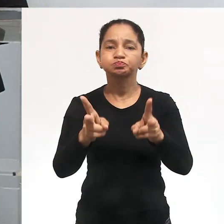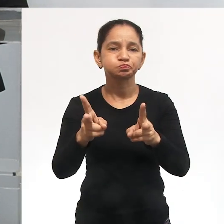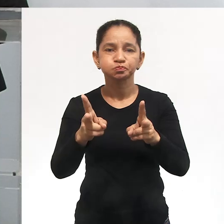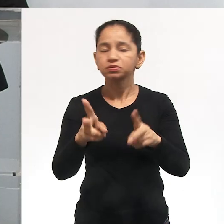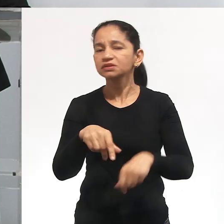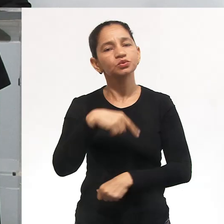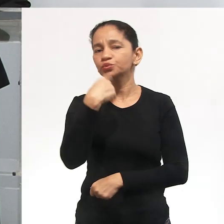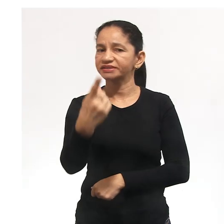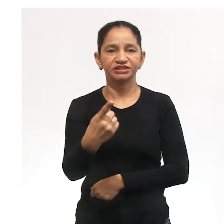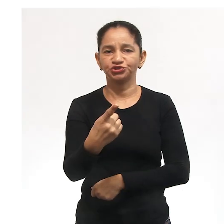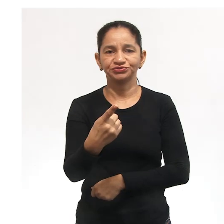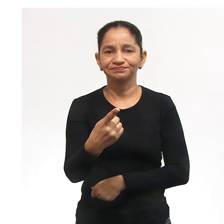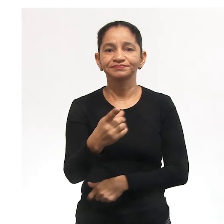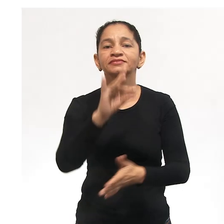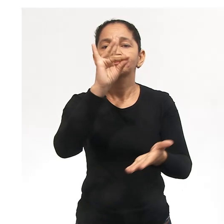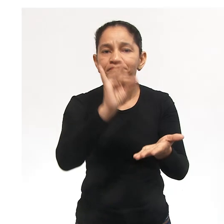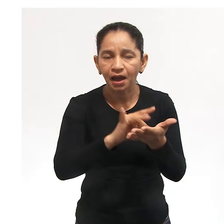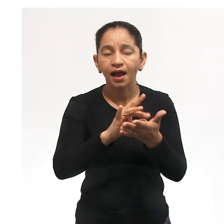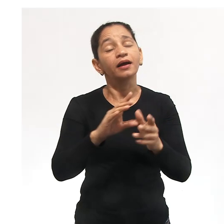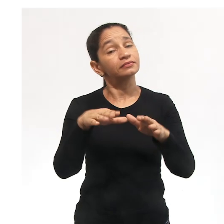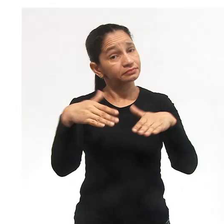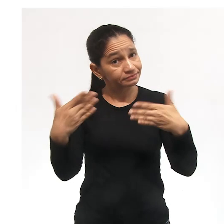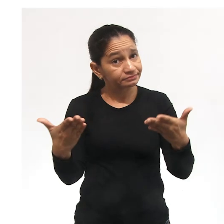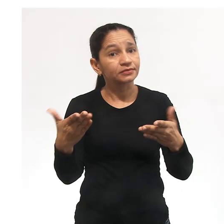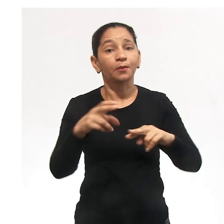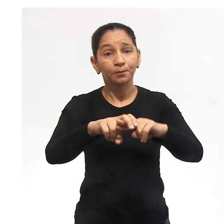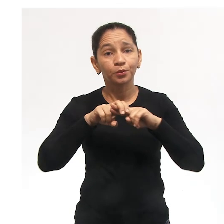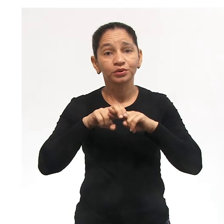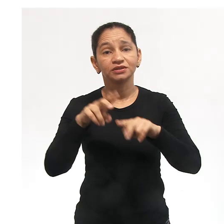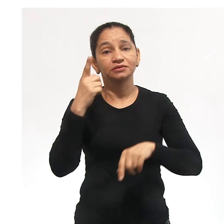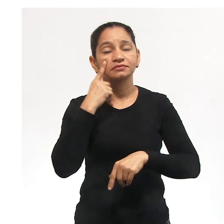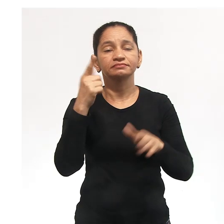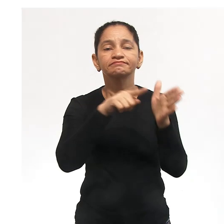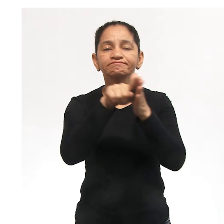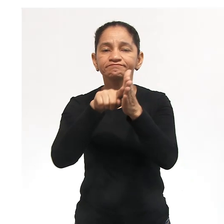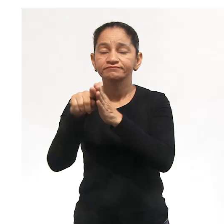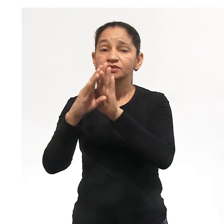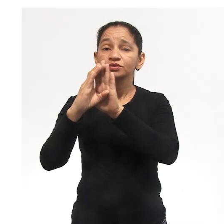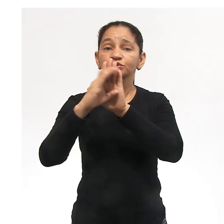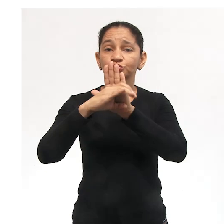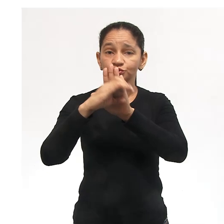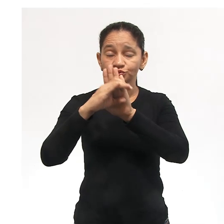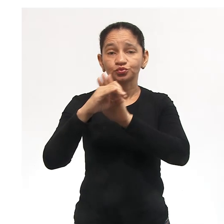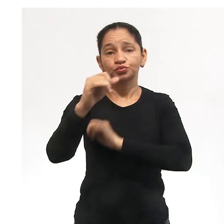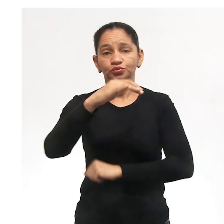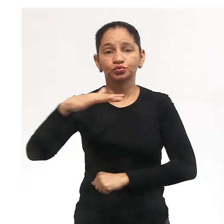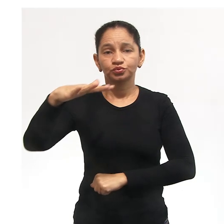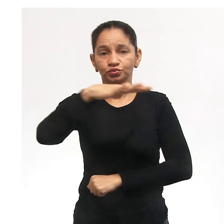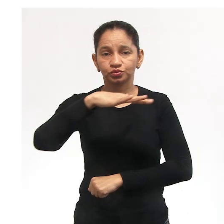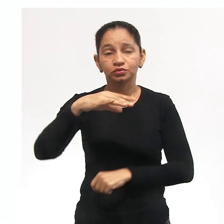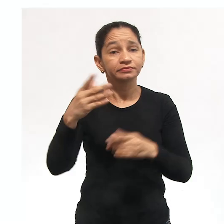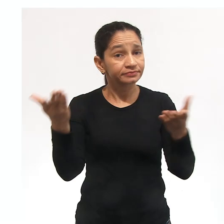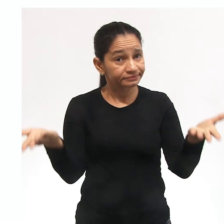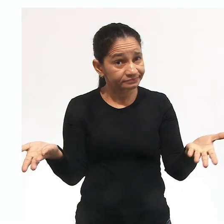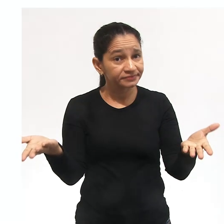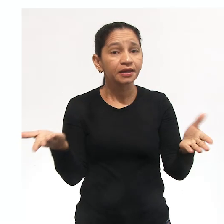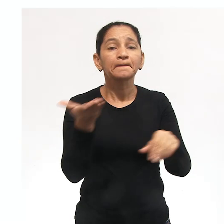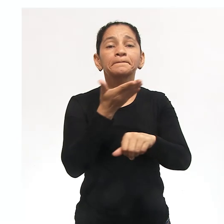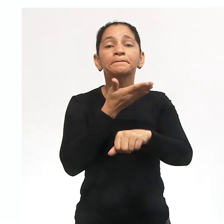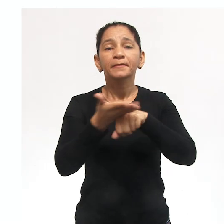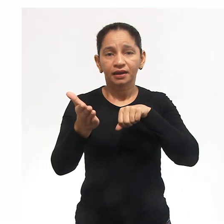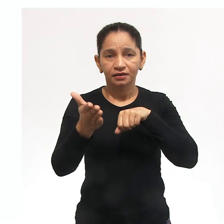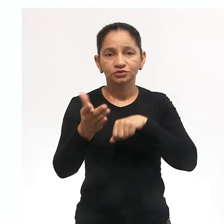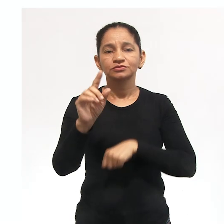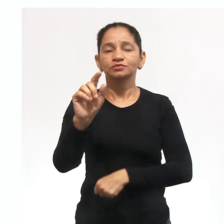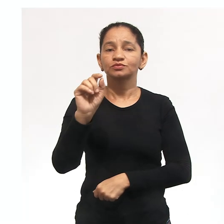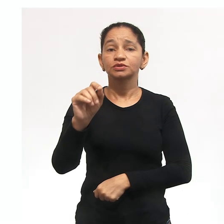pode ser um sim provisório, né? Então, a gente está falando de o conceito de verdade científica. Um exemplo